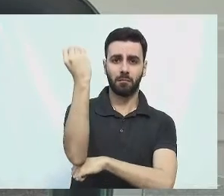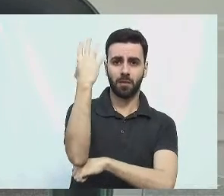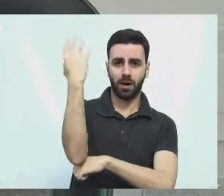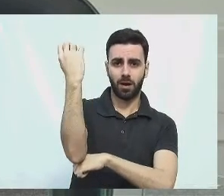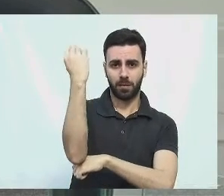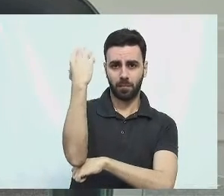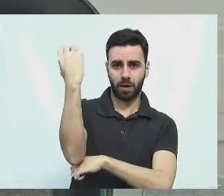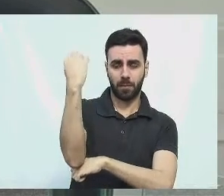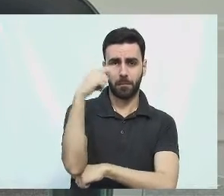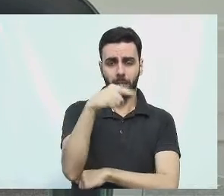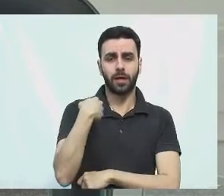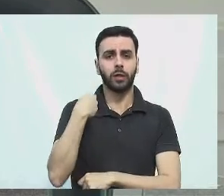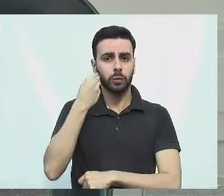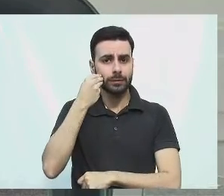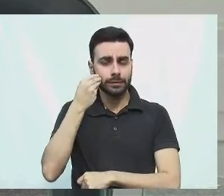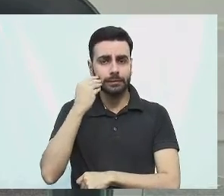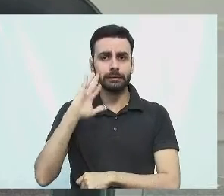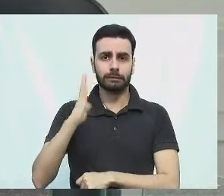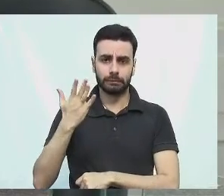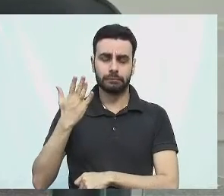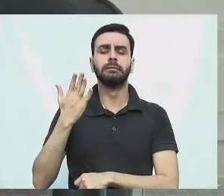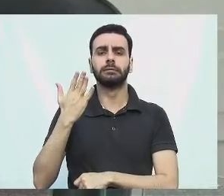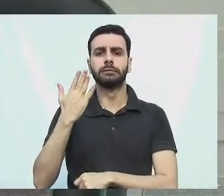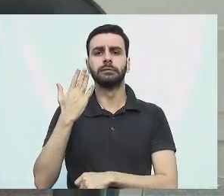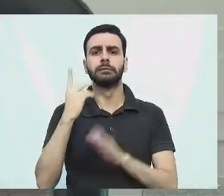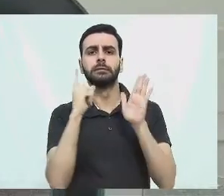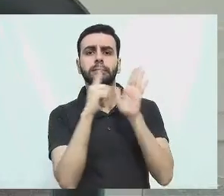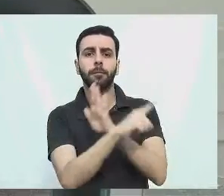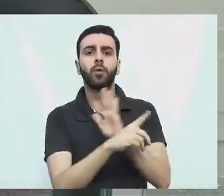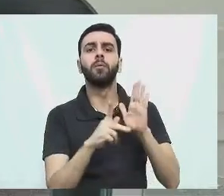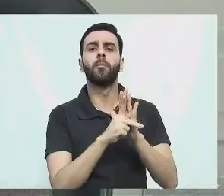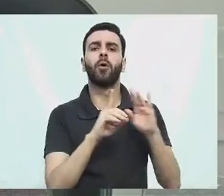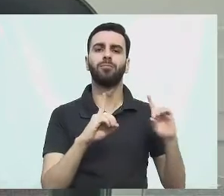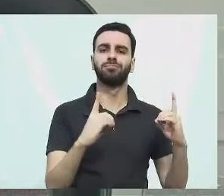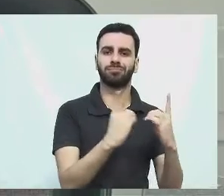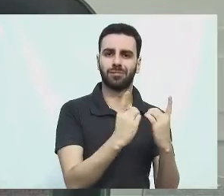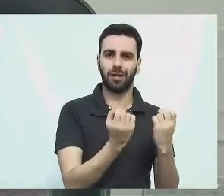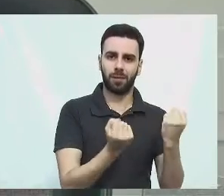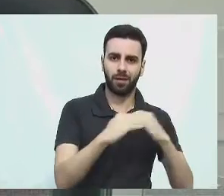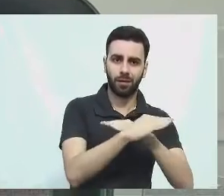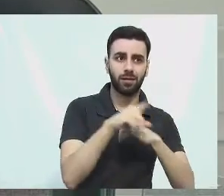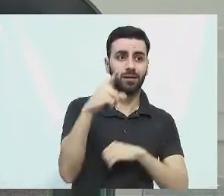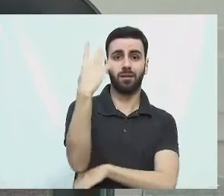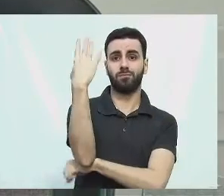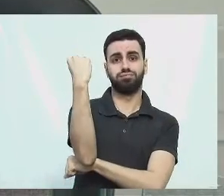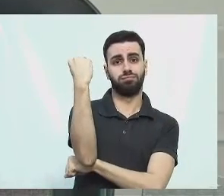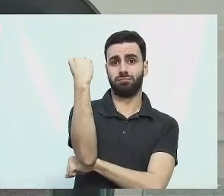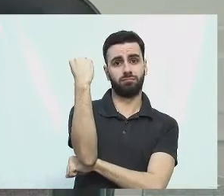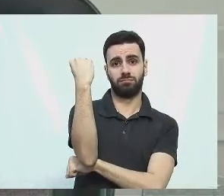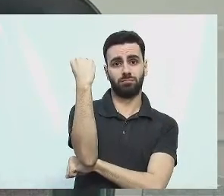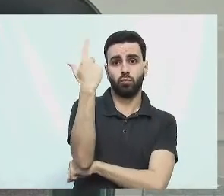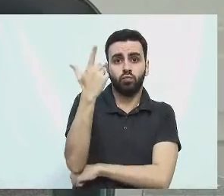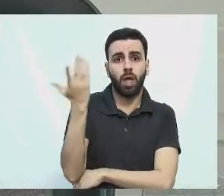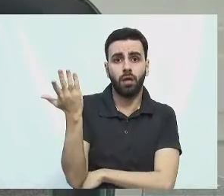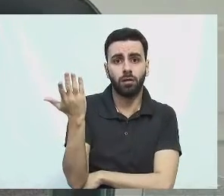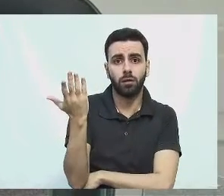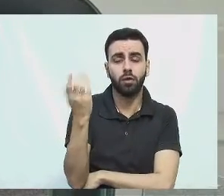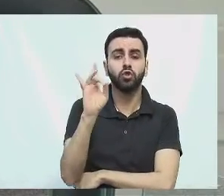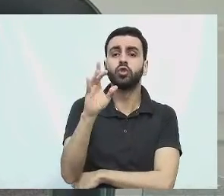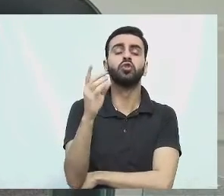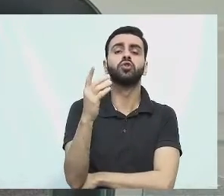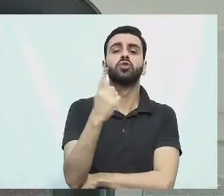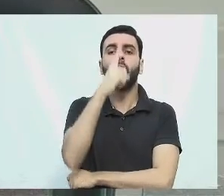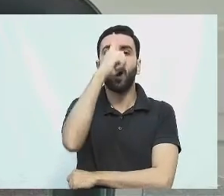eu tentei até falar com o responsável do Diretran, ele está desligado, só no amarelo.